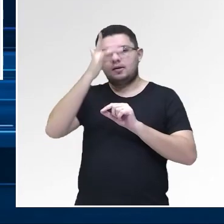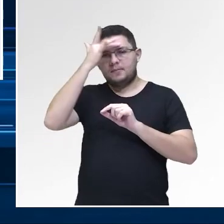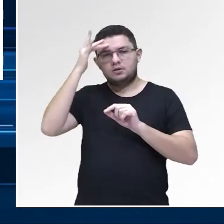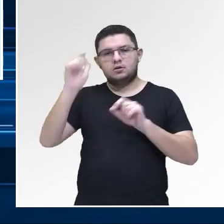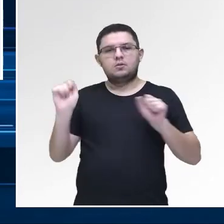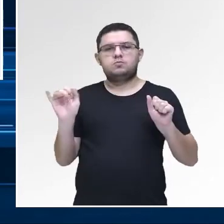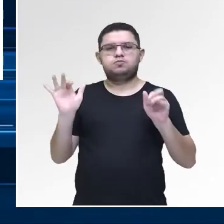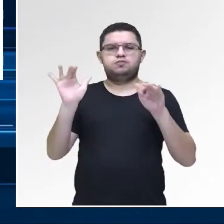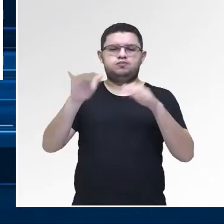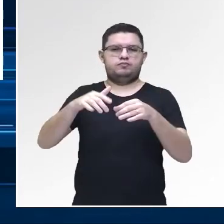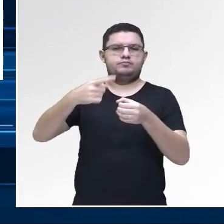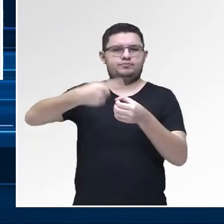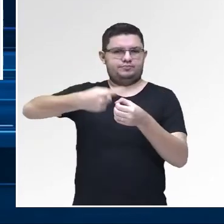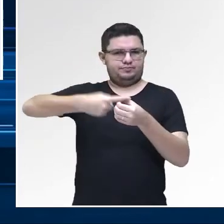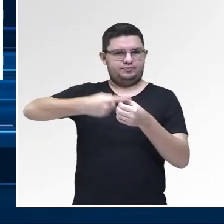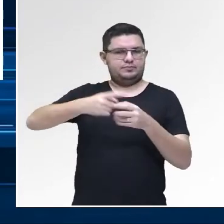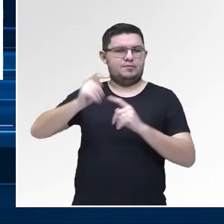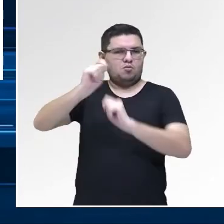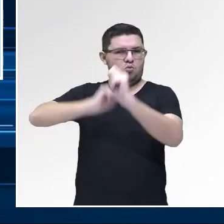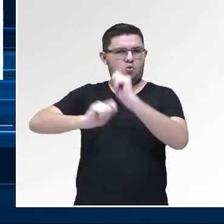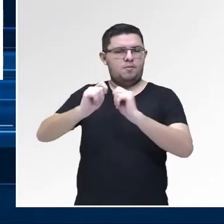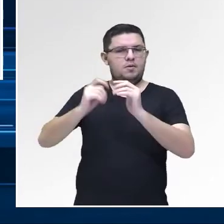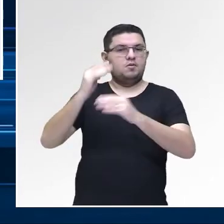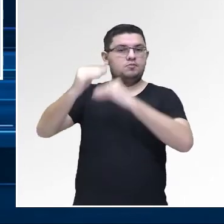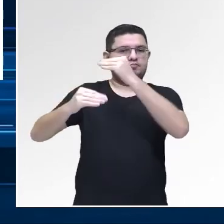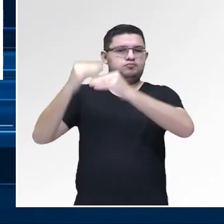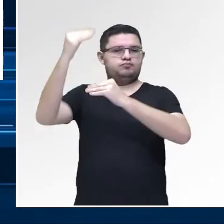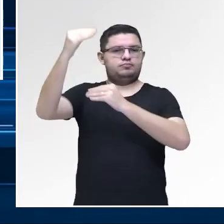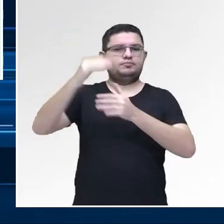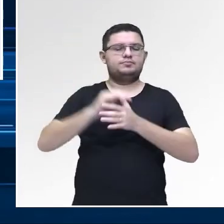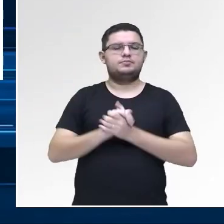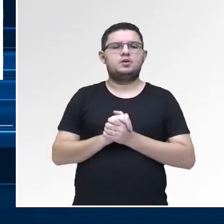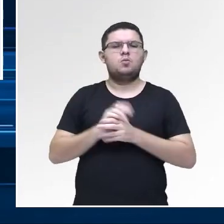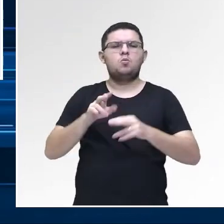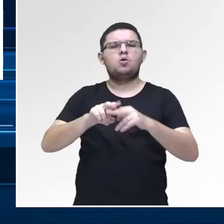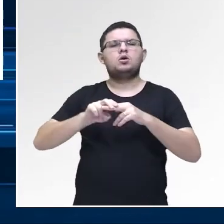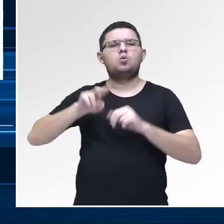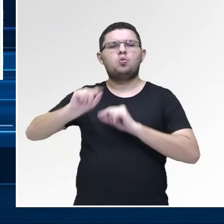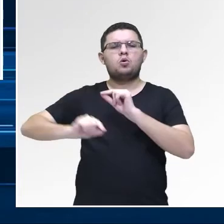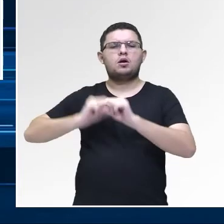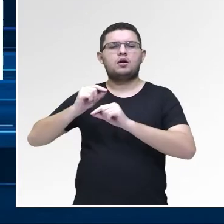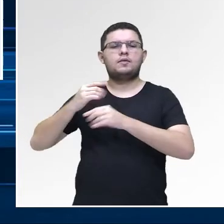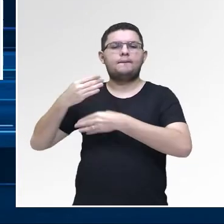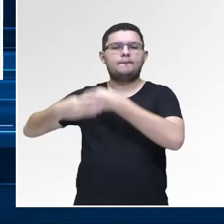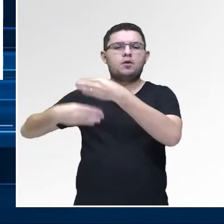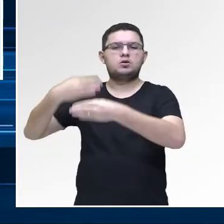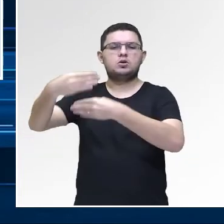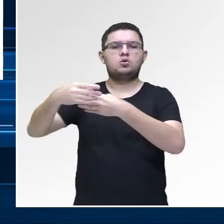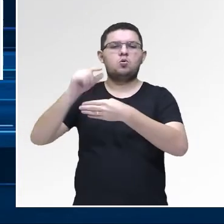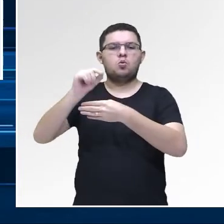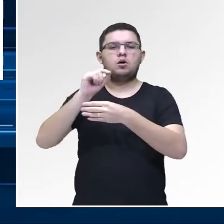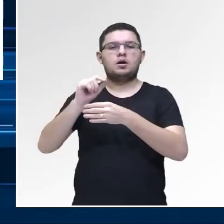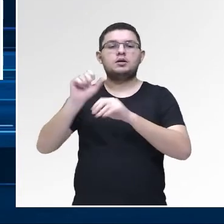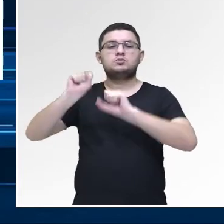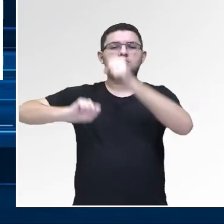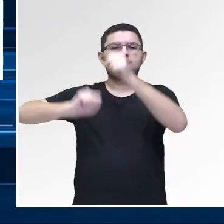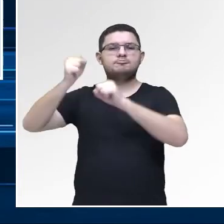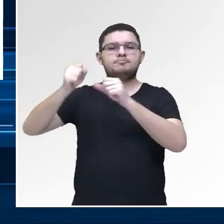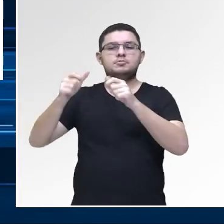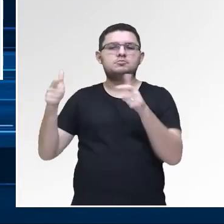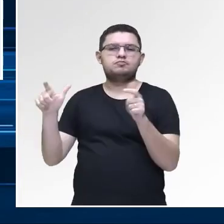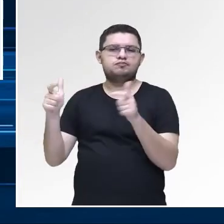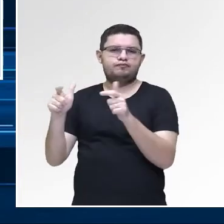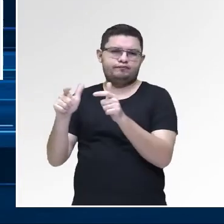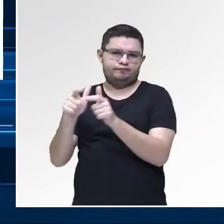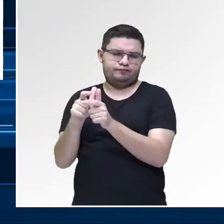do crescimento econômico, ocorrido pelo processo de desconcentração da atividade industrial. Ou